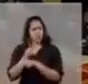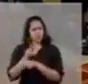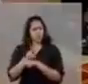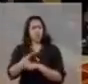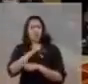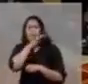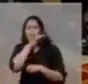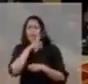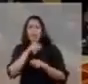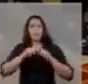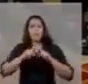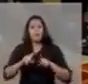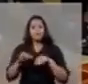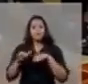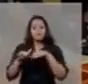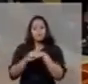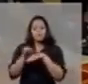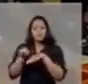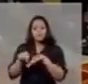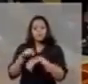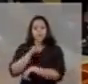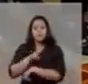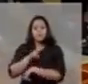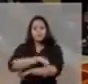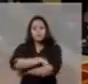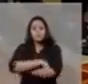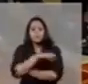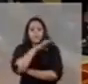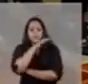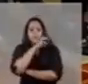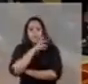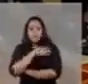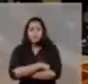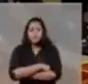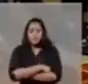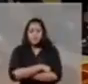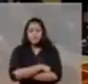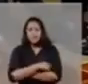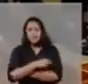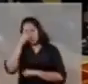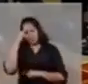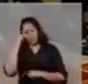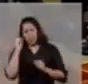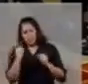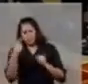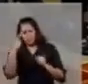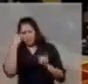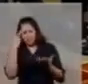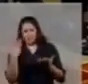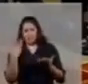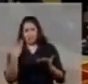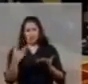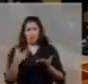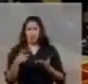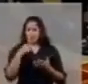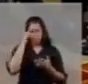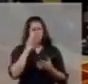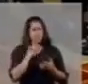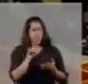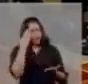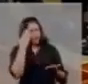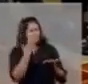calçando sapatos de couro. Possivelmente alguém terá dito, e é possível que alguém terá